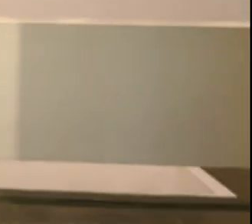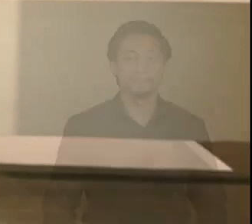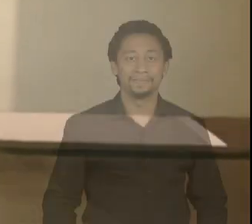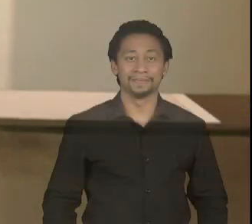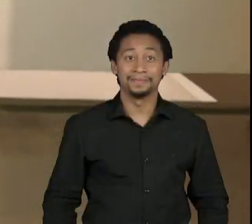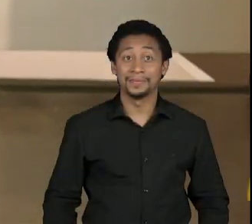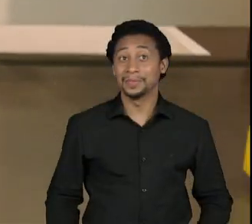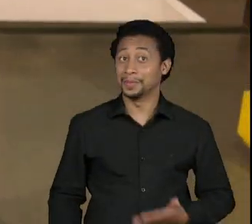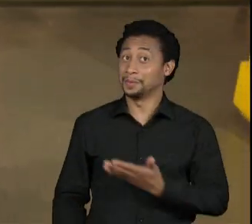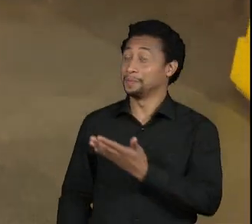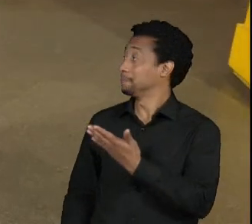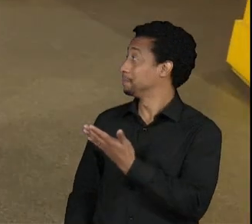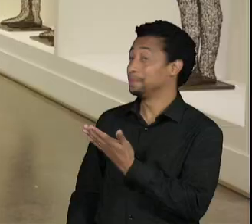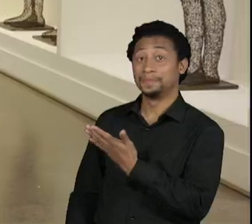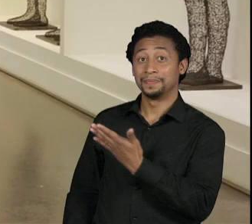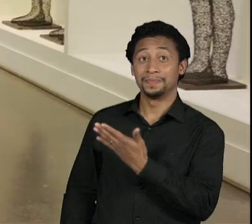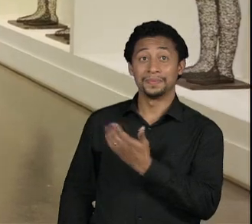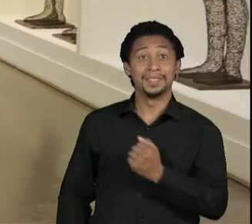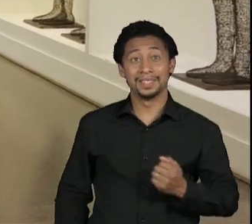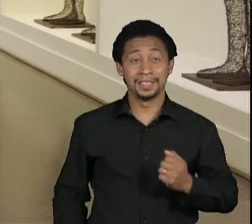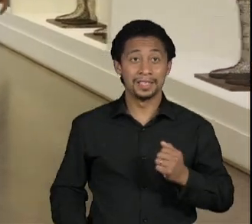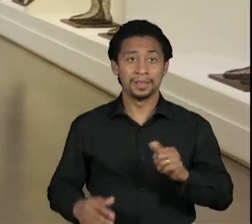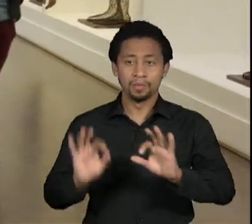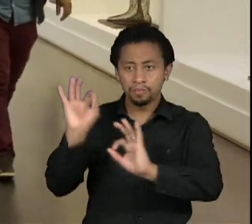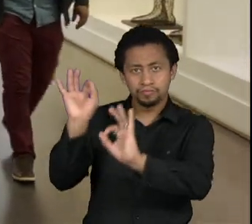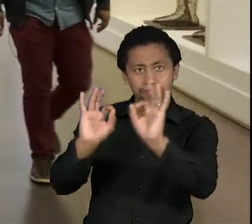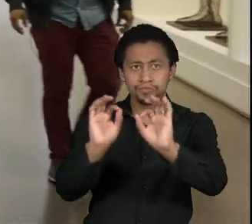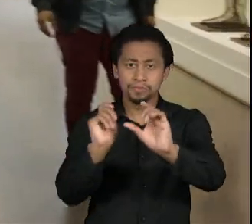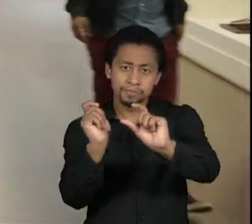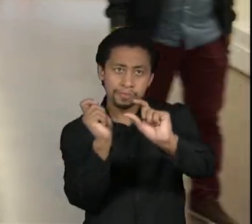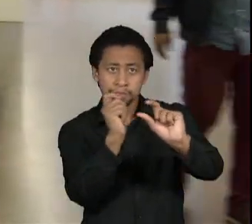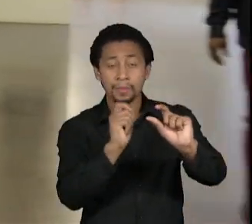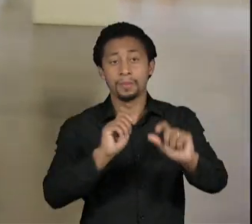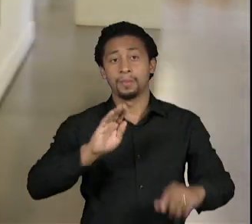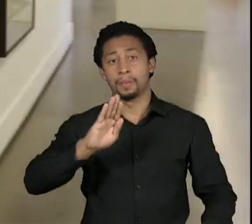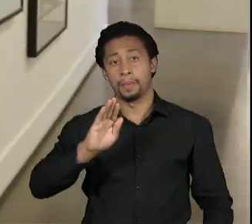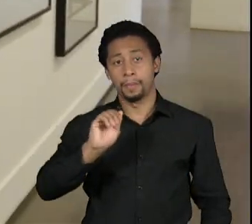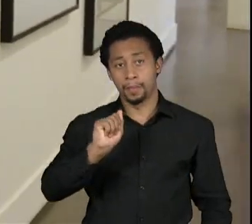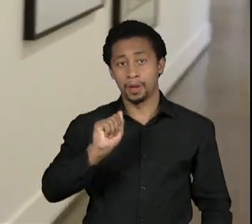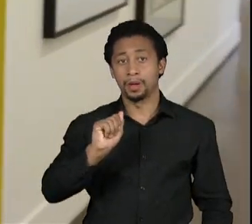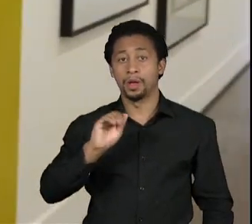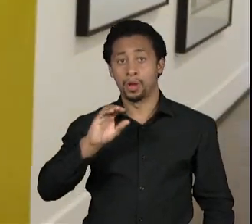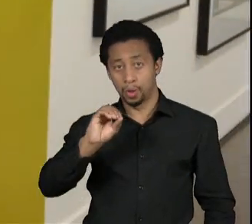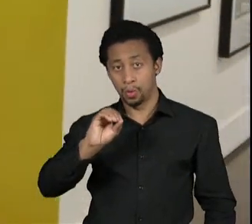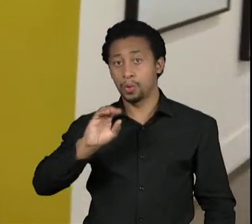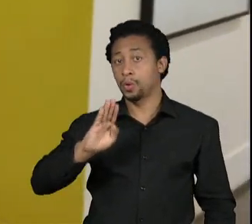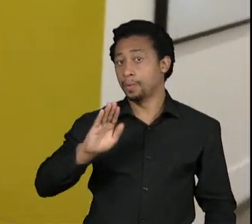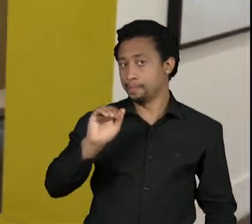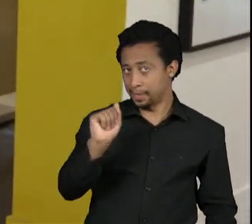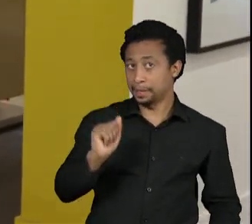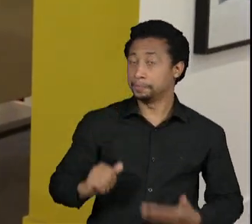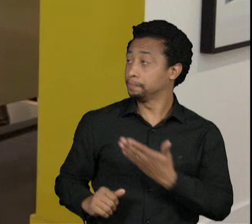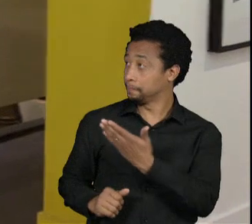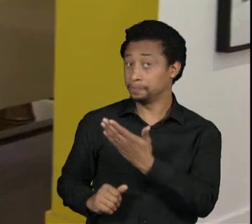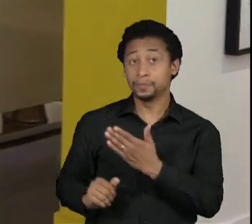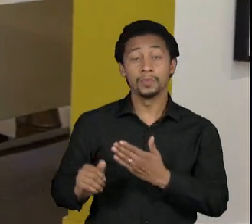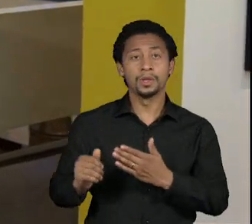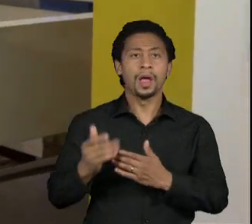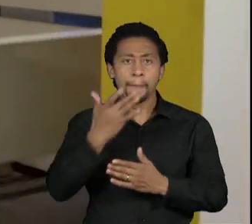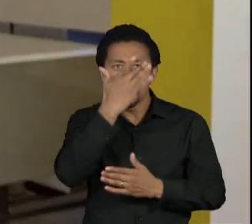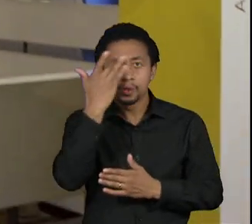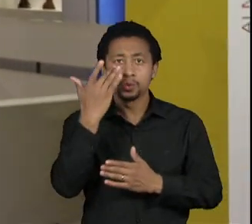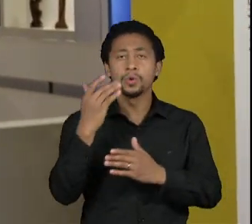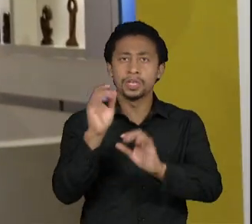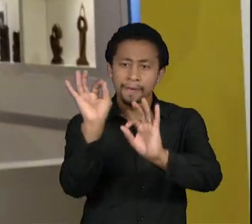Essa obra aí é um baobá, do Emanuel Araújo. O baobá ele é bastante significativo, né, para vários